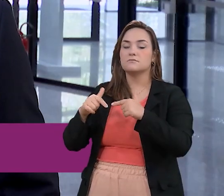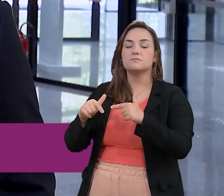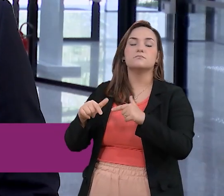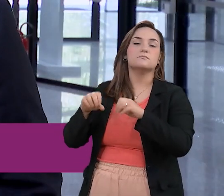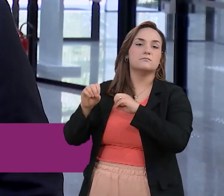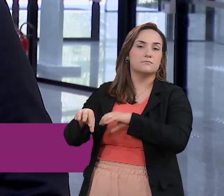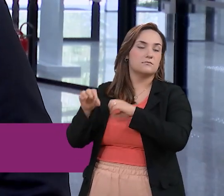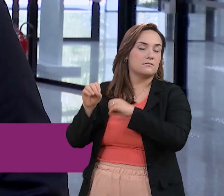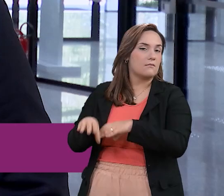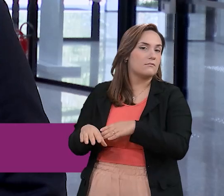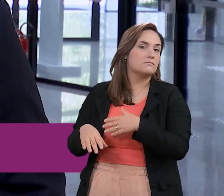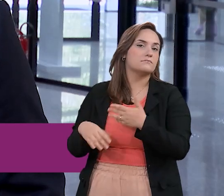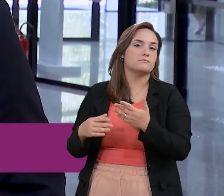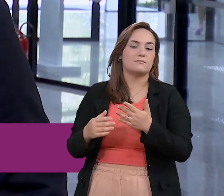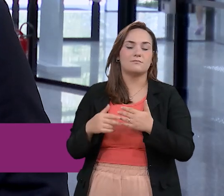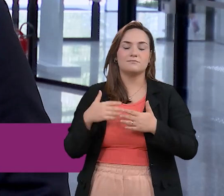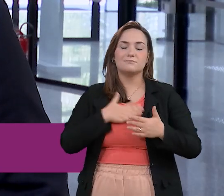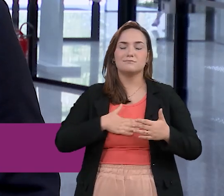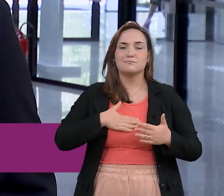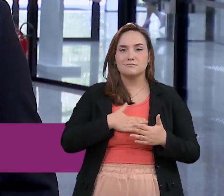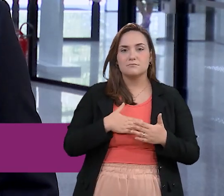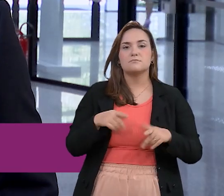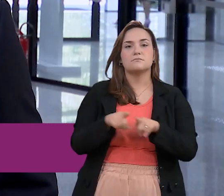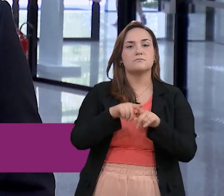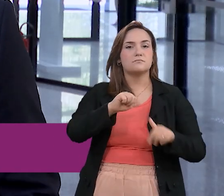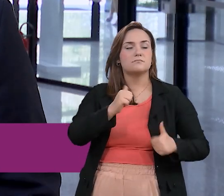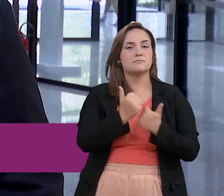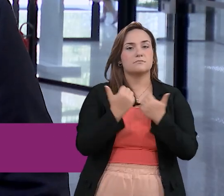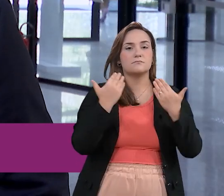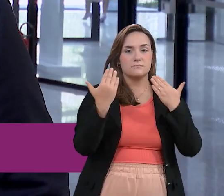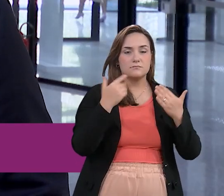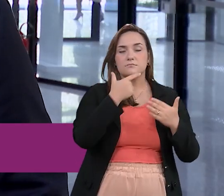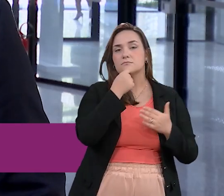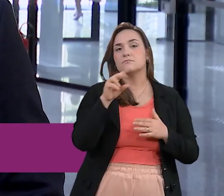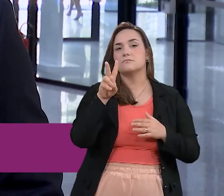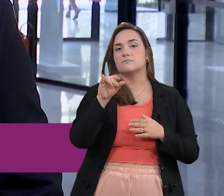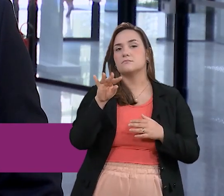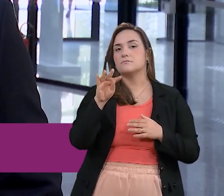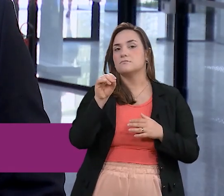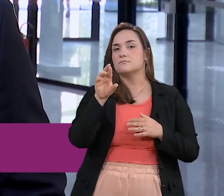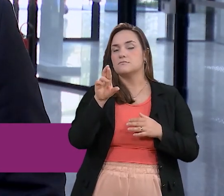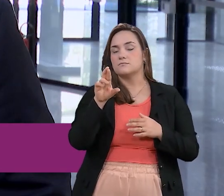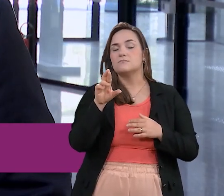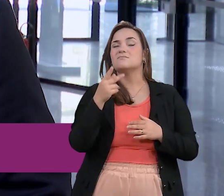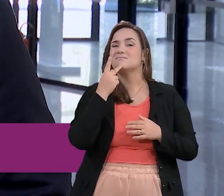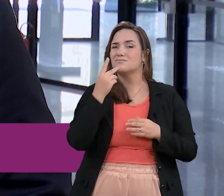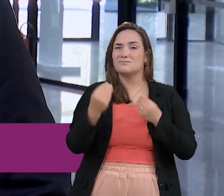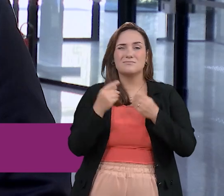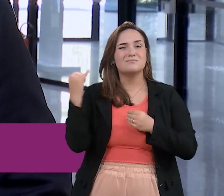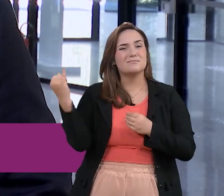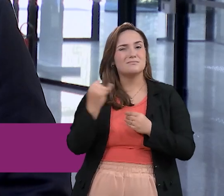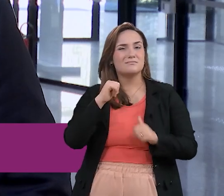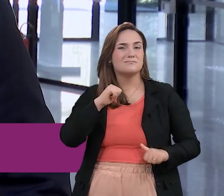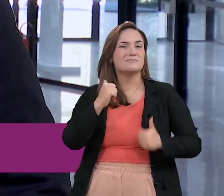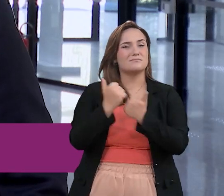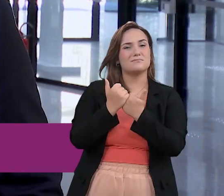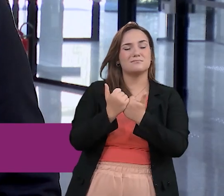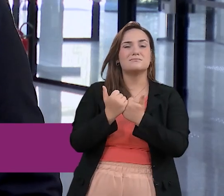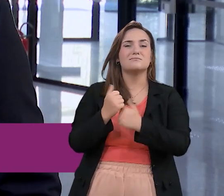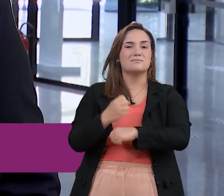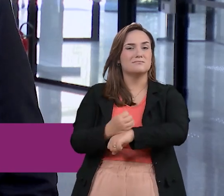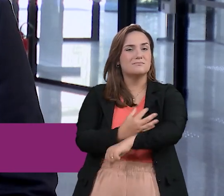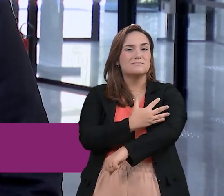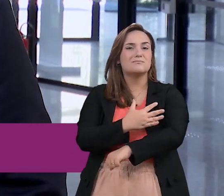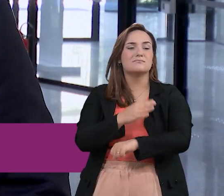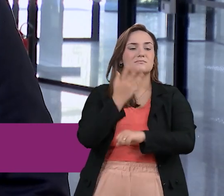educacionais e recreativas além do suporte psicológico o psicólogo Vittor Fernandes destaca a importância do apoio emocional